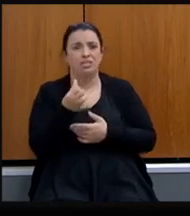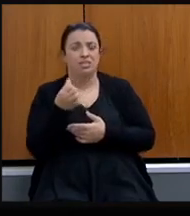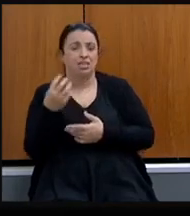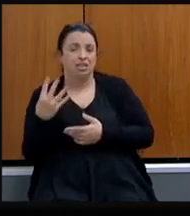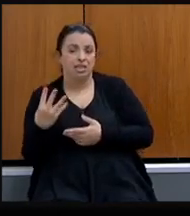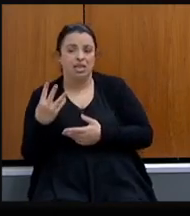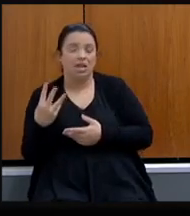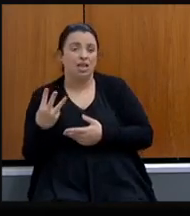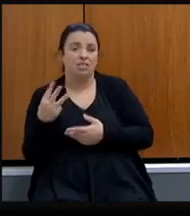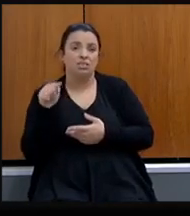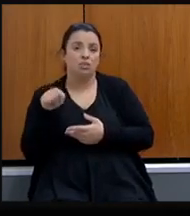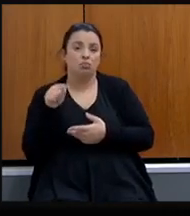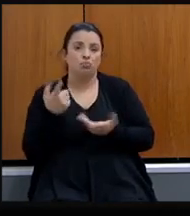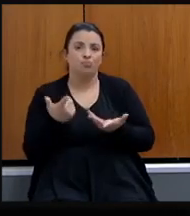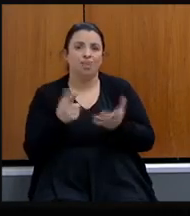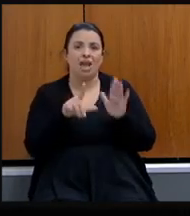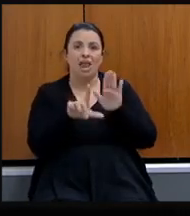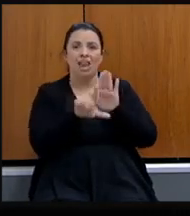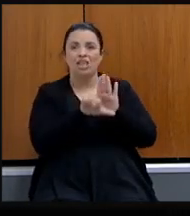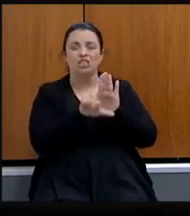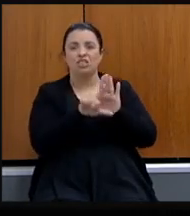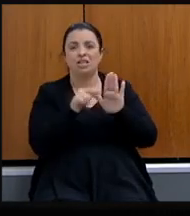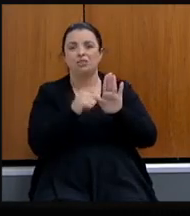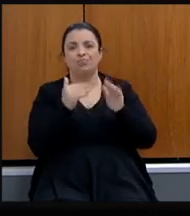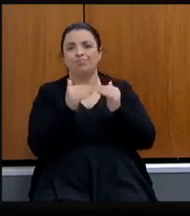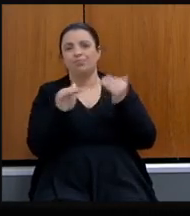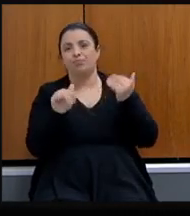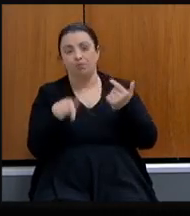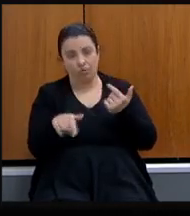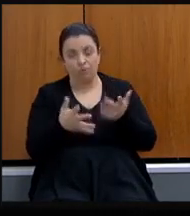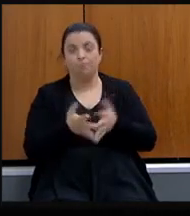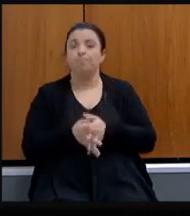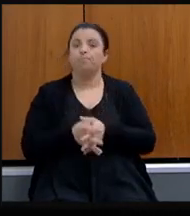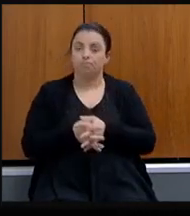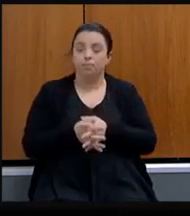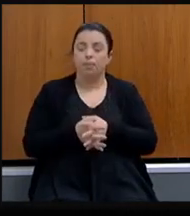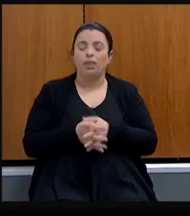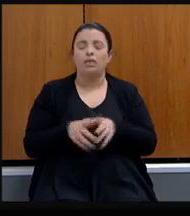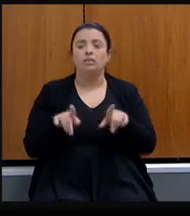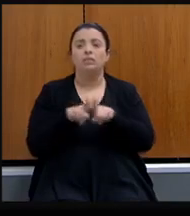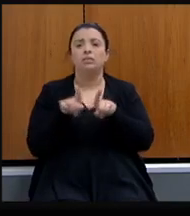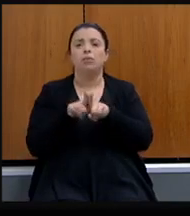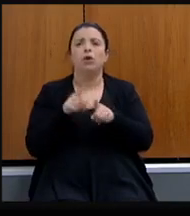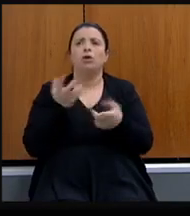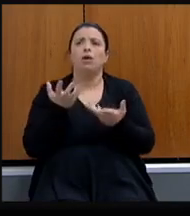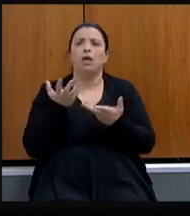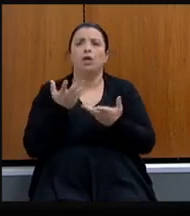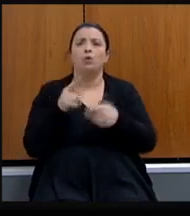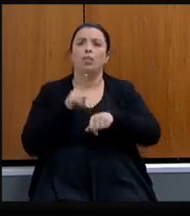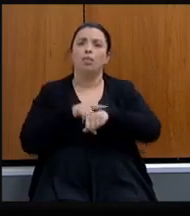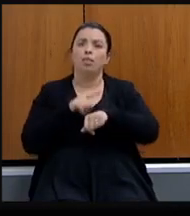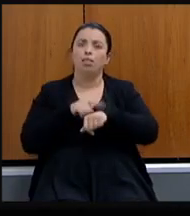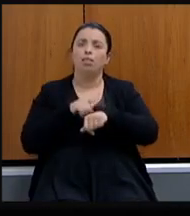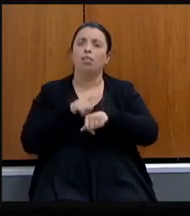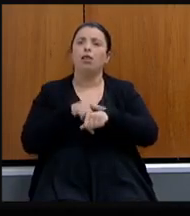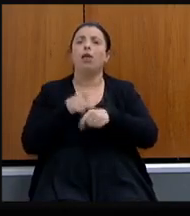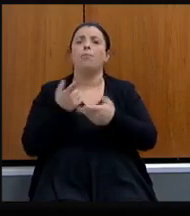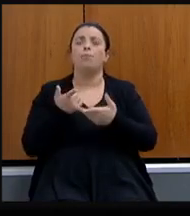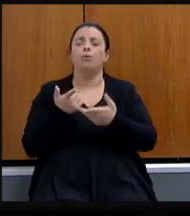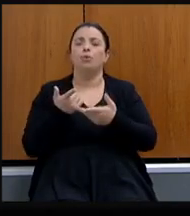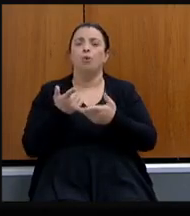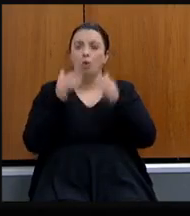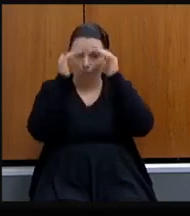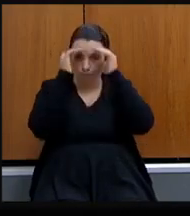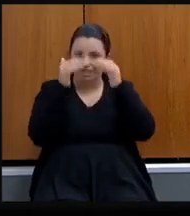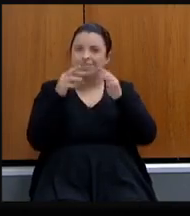legislação só para deve estar aqui também no por tomar o tempo para ser bem objetivo com as regras de ficar Lisa